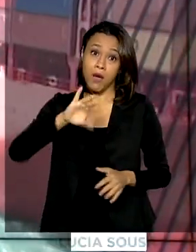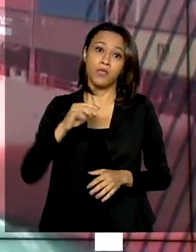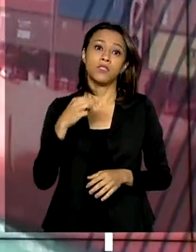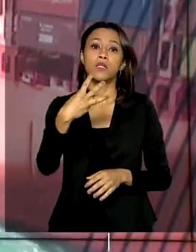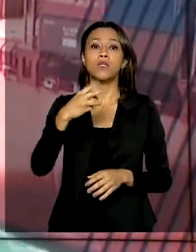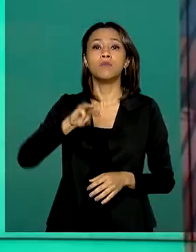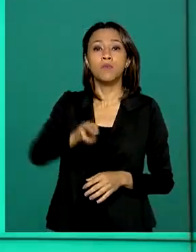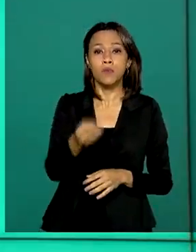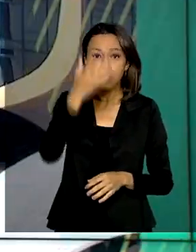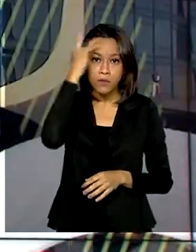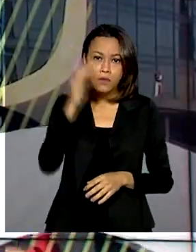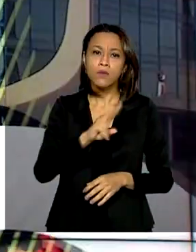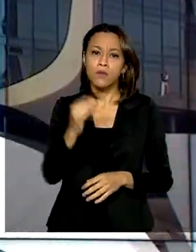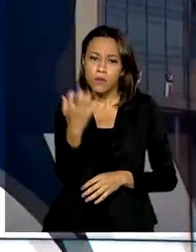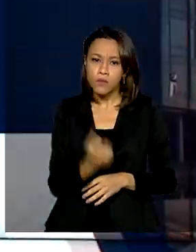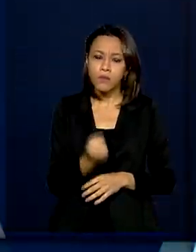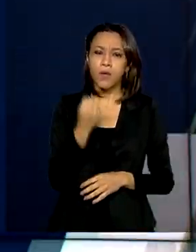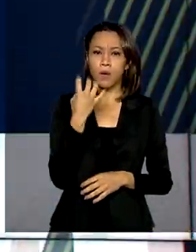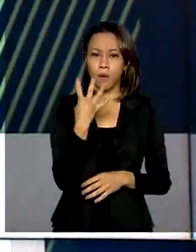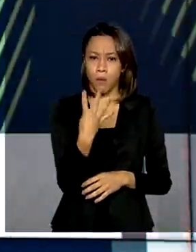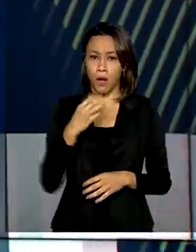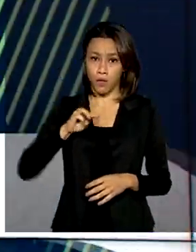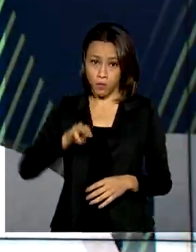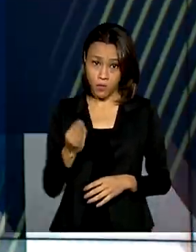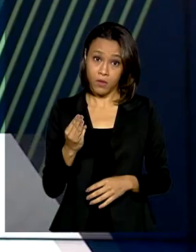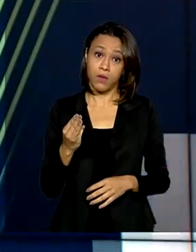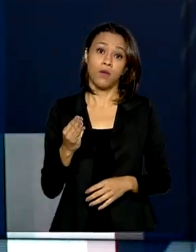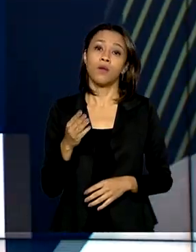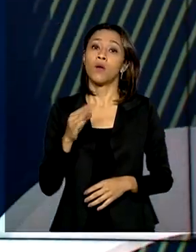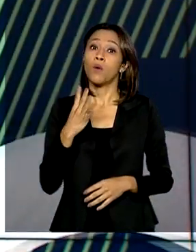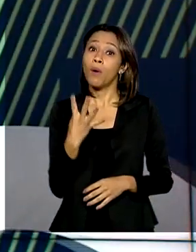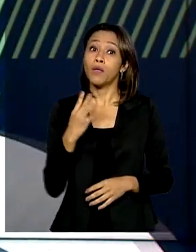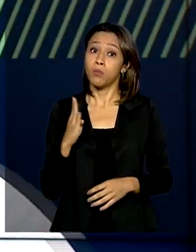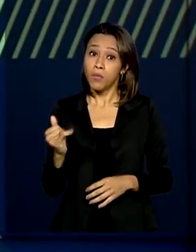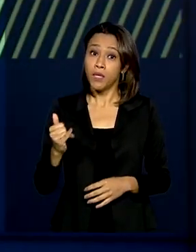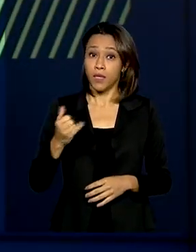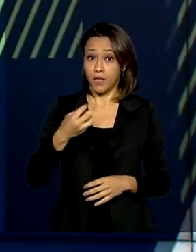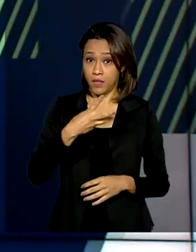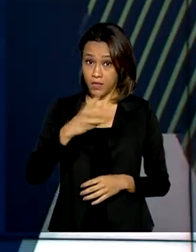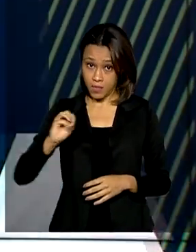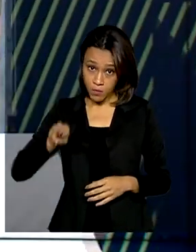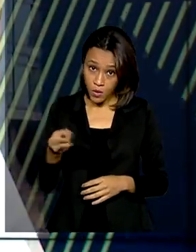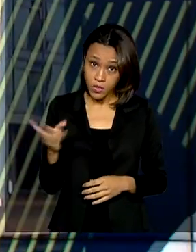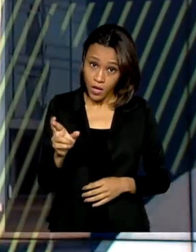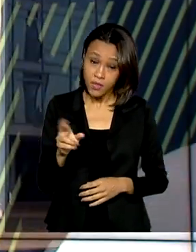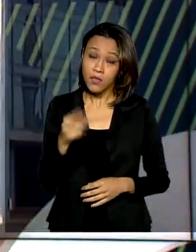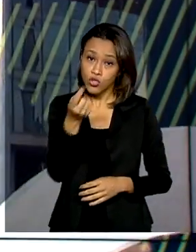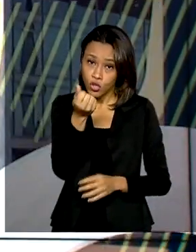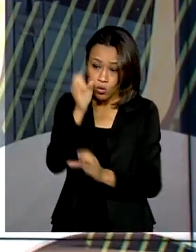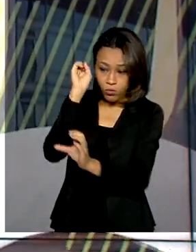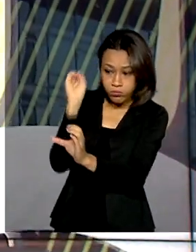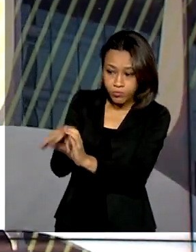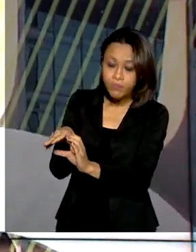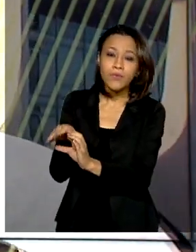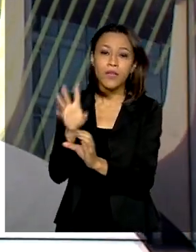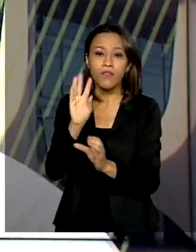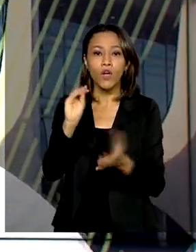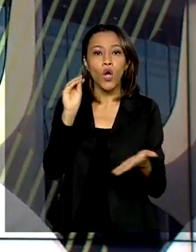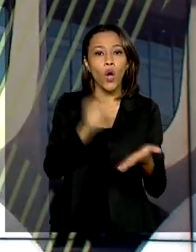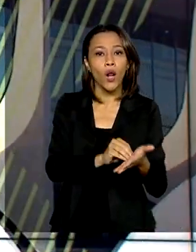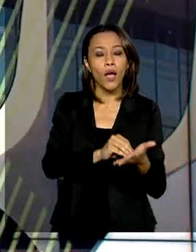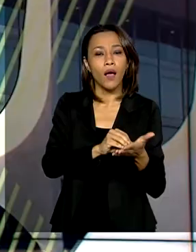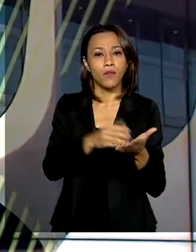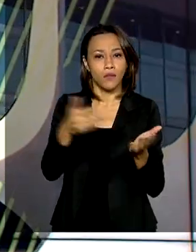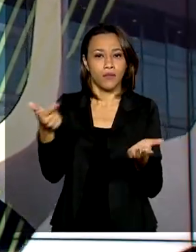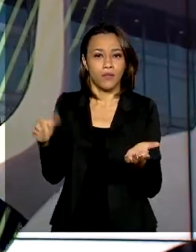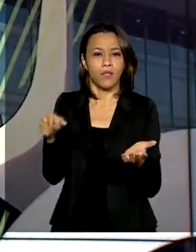vão receber quatro milhões e 300 milhões de reais os valores serão creditados nas contas bancárias indicadas na declaração